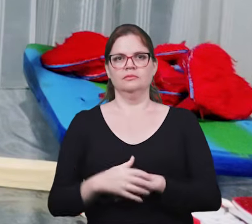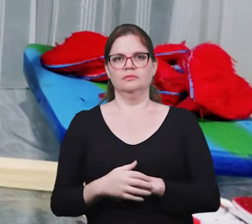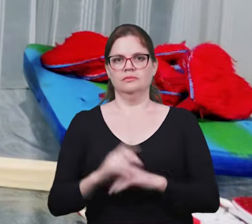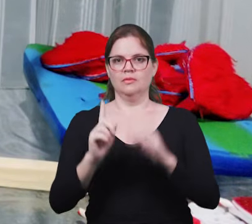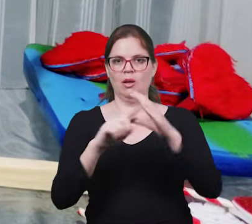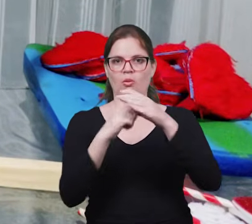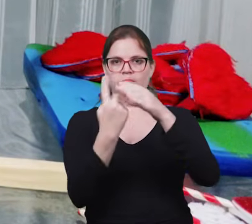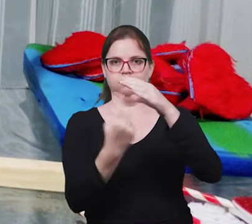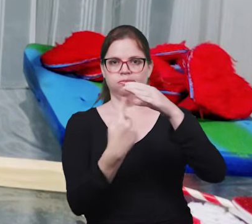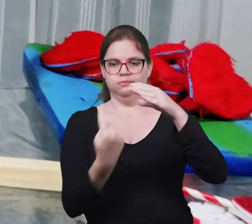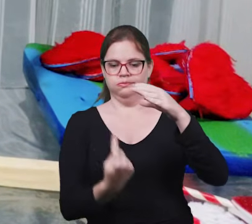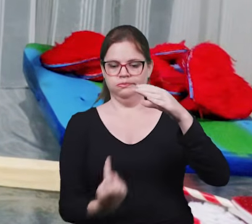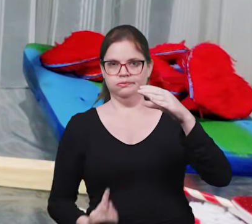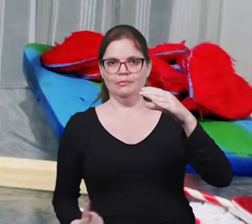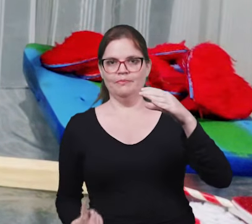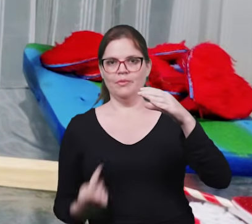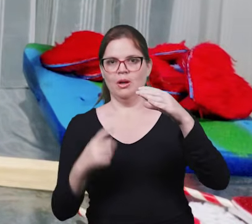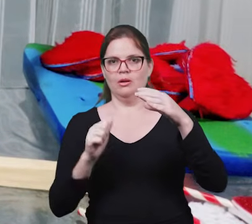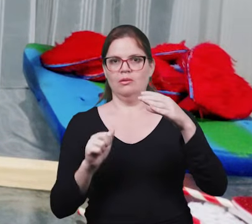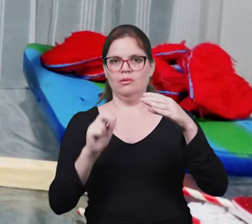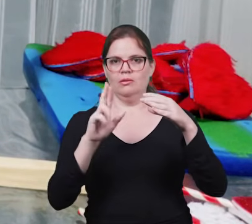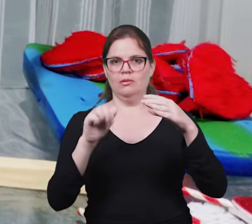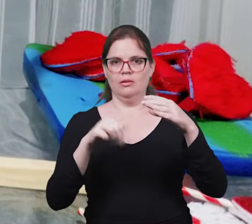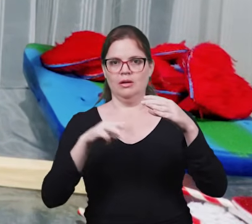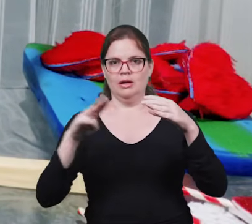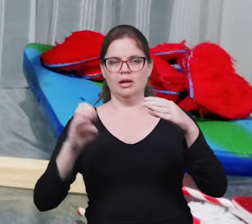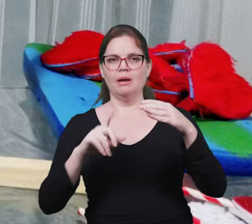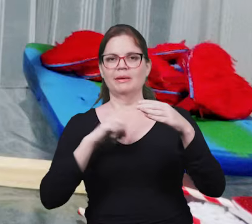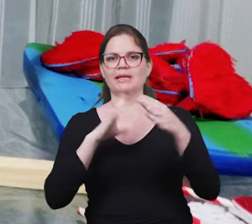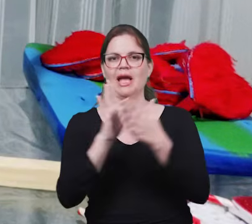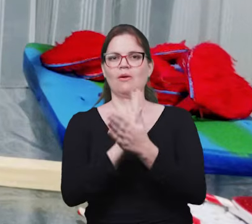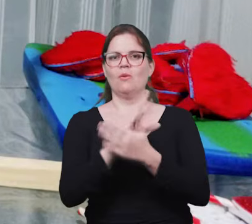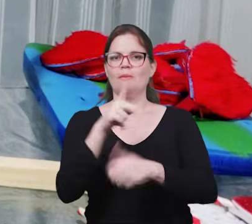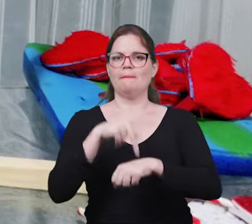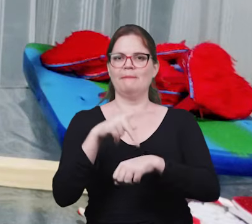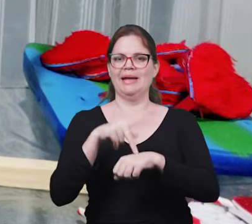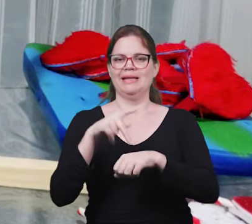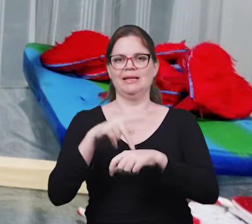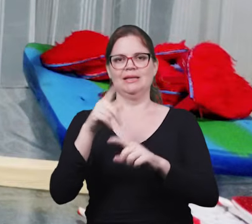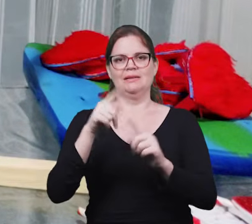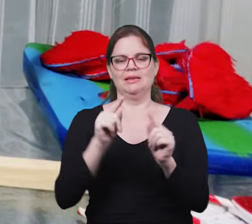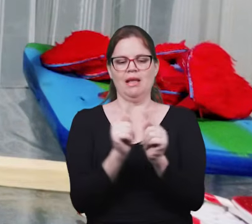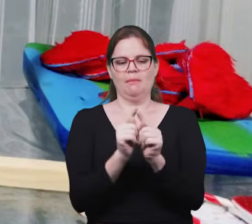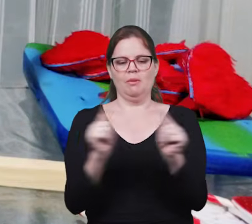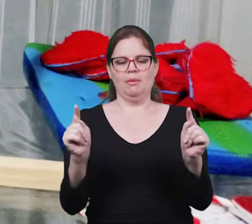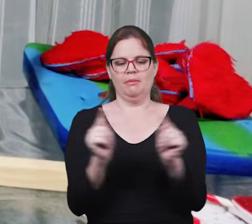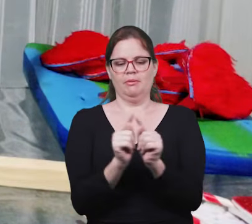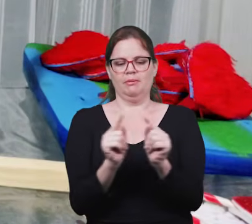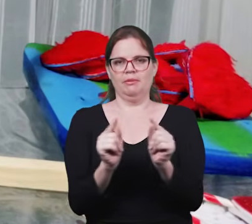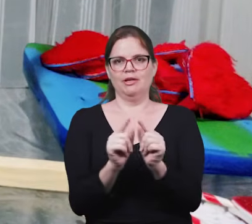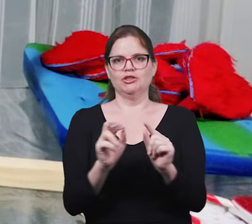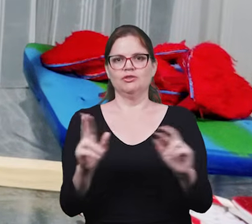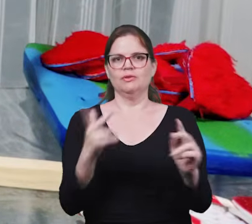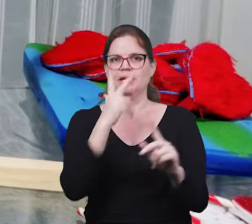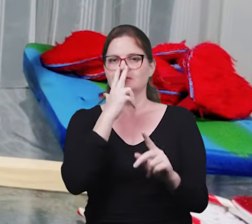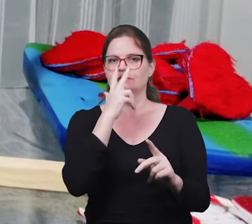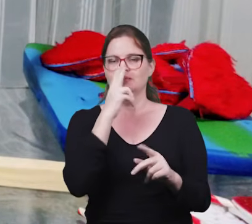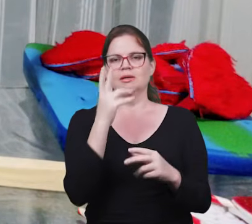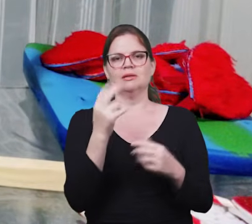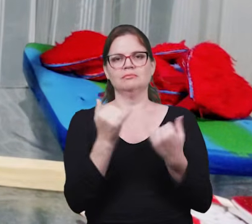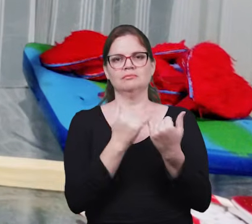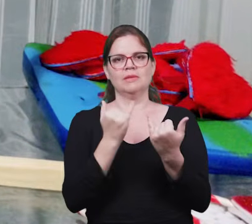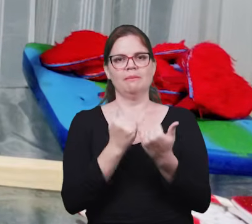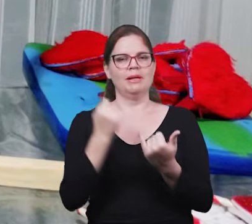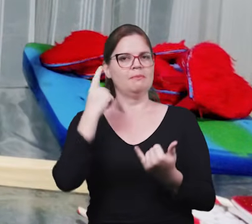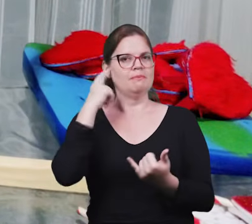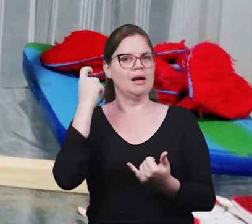fiz com arame recozido e coloquei pedrinhas de tamanhos diferentes para poder ter esse som aqui, é o som das águas. Caso